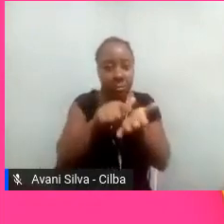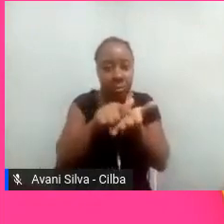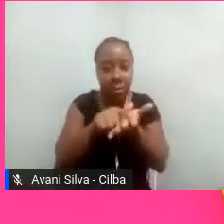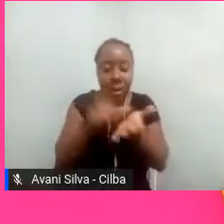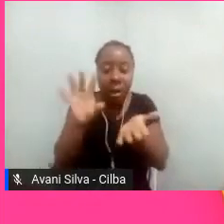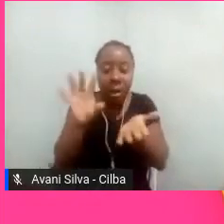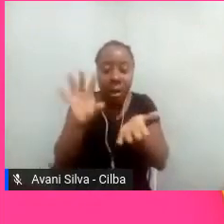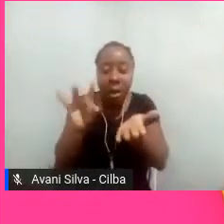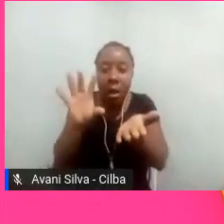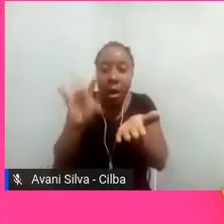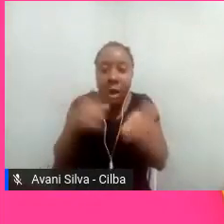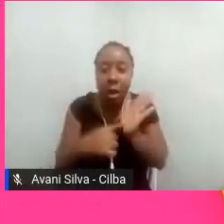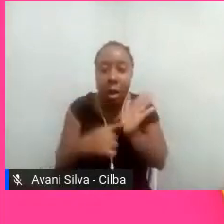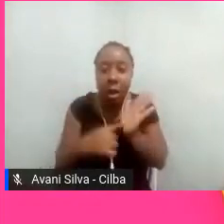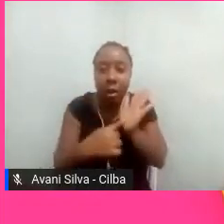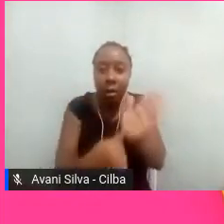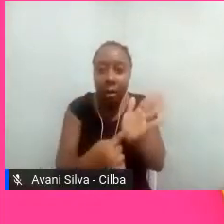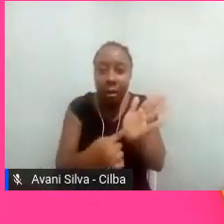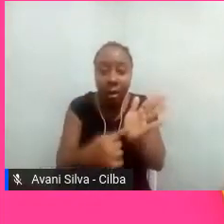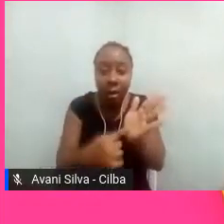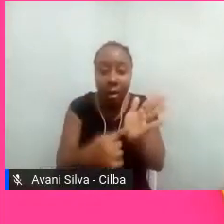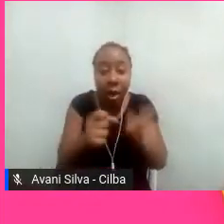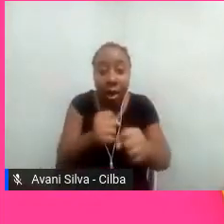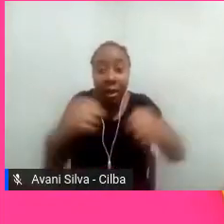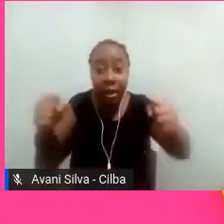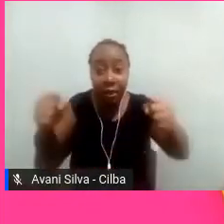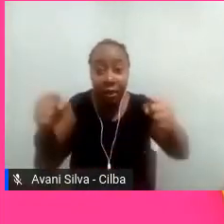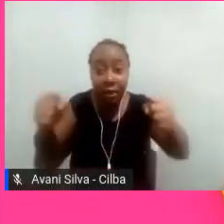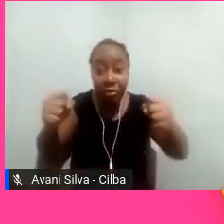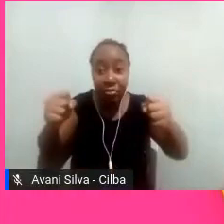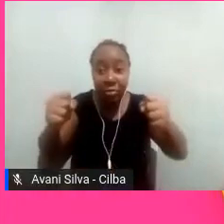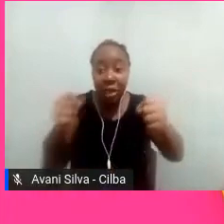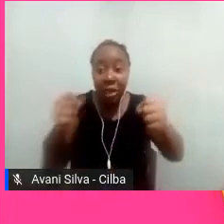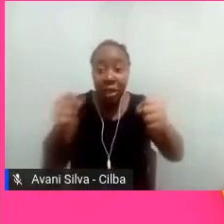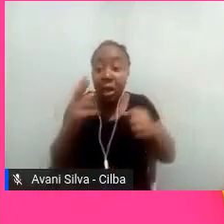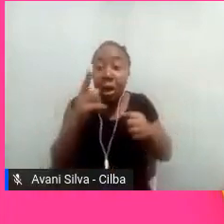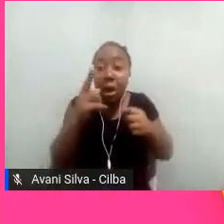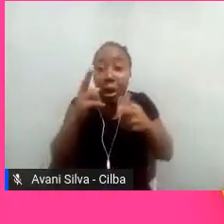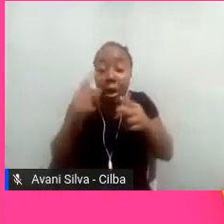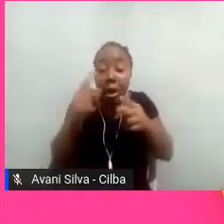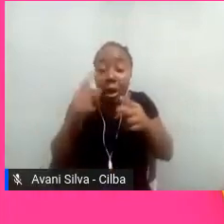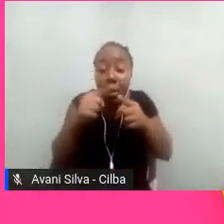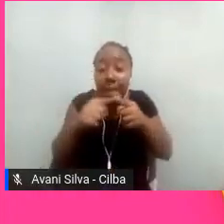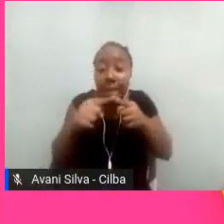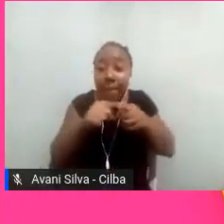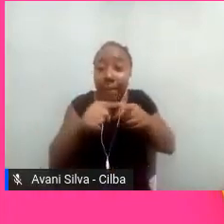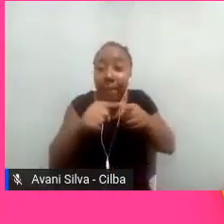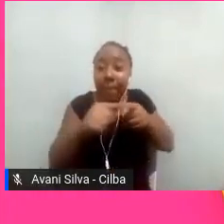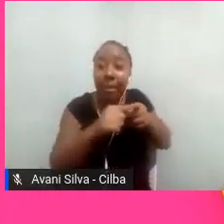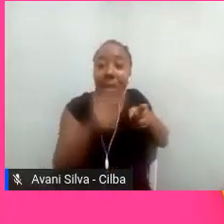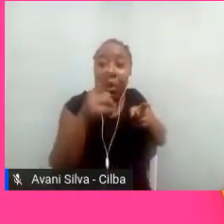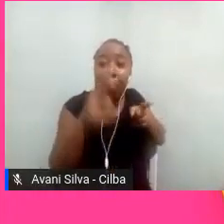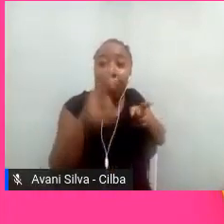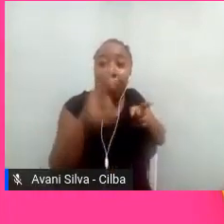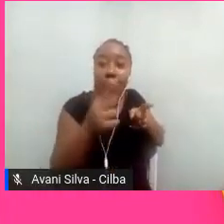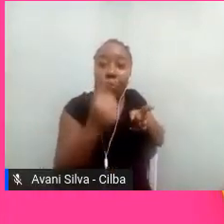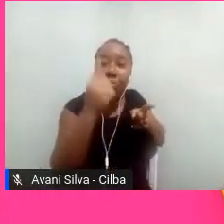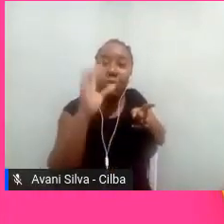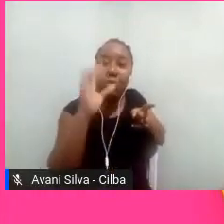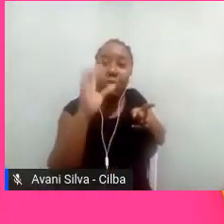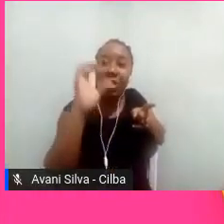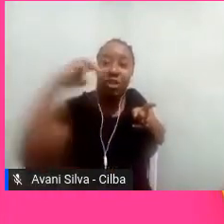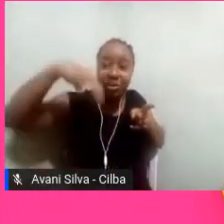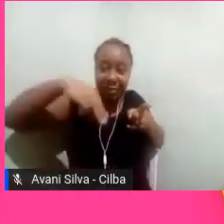colar, ó, é uma parte grande. Ela tem quase a espessura do meu dedo, 1 centímetro. Quando você baixa objetos prontos